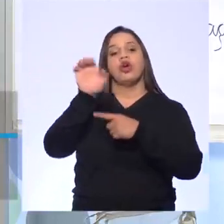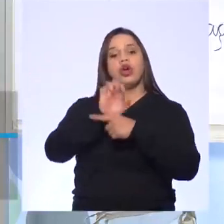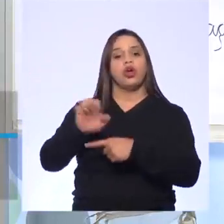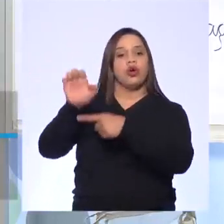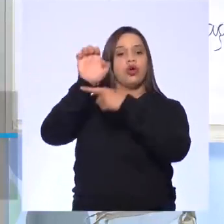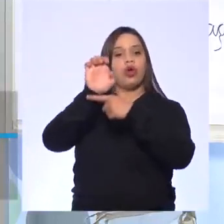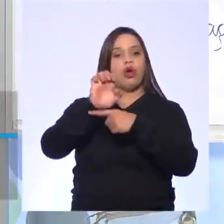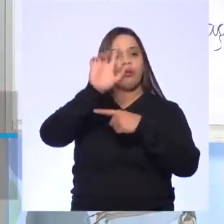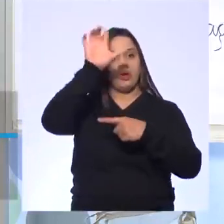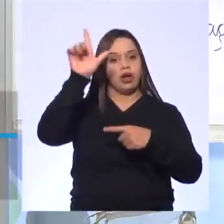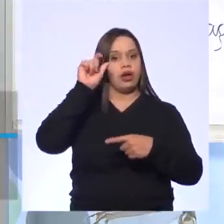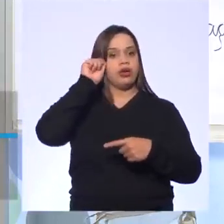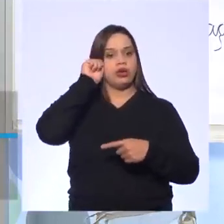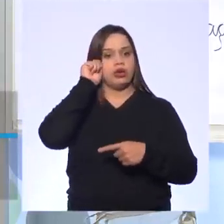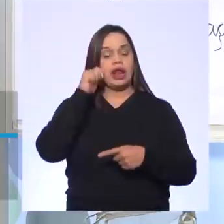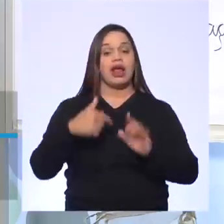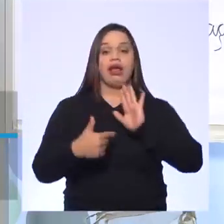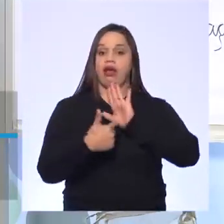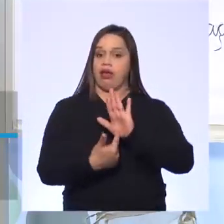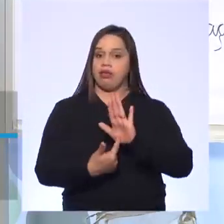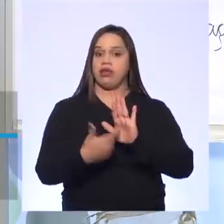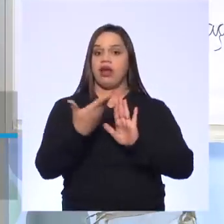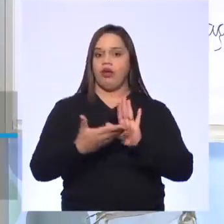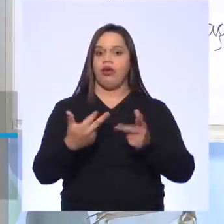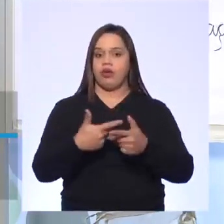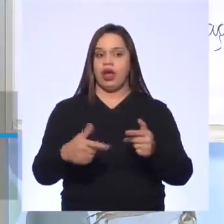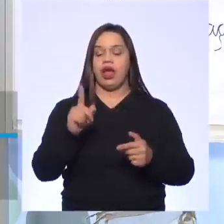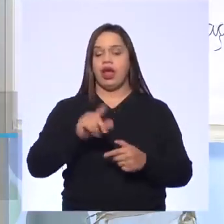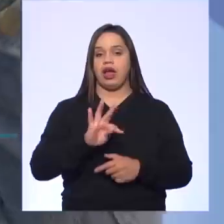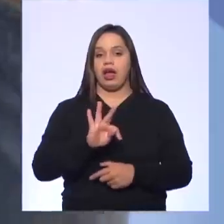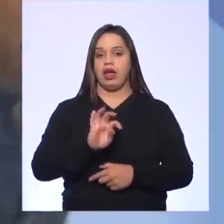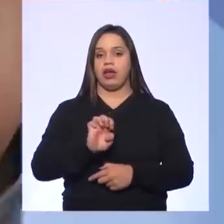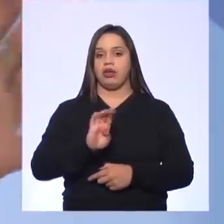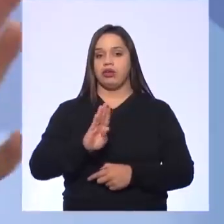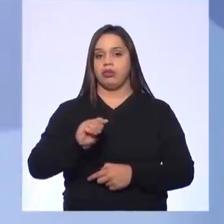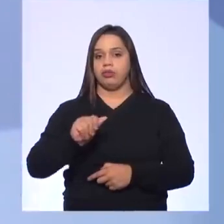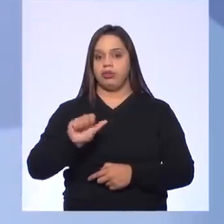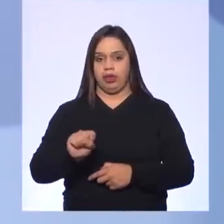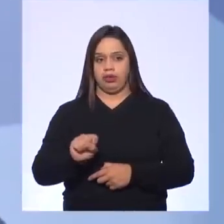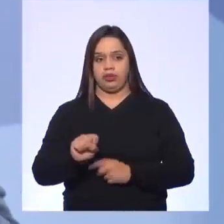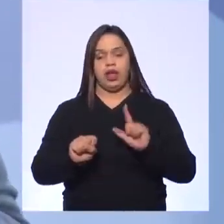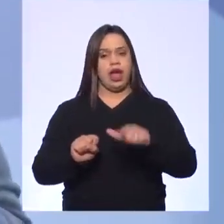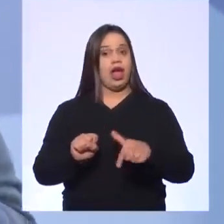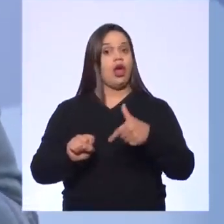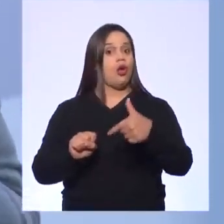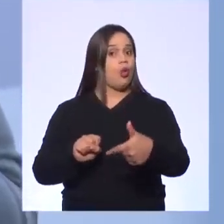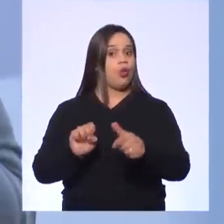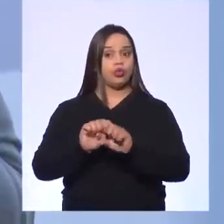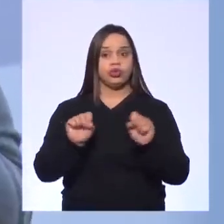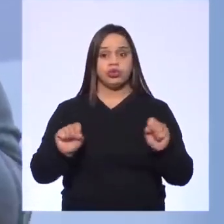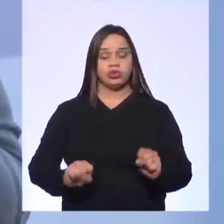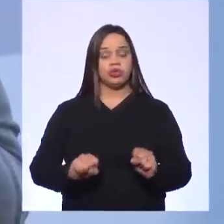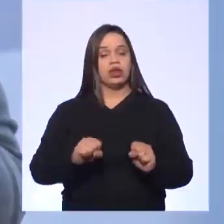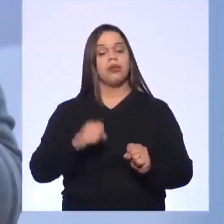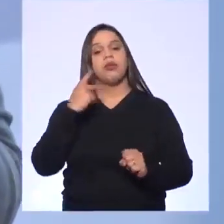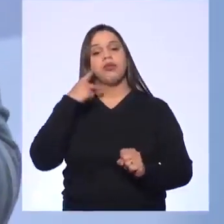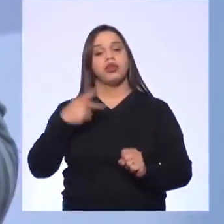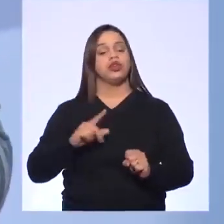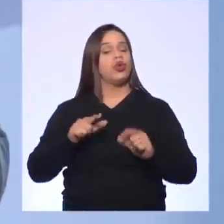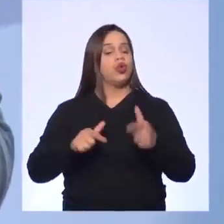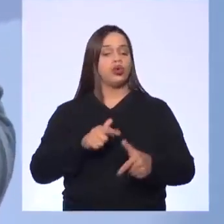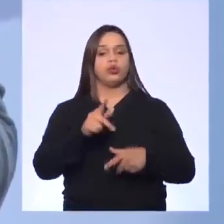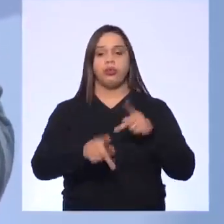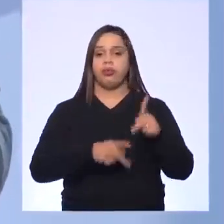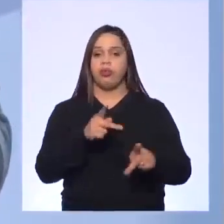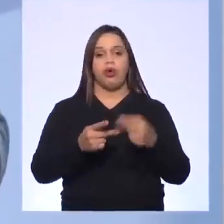Então, eu vou chamar isso aqui de Tebas, está bem? Então, Tebas é um outro sistema político. Então, são outras pessoas, outras